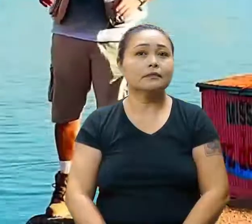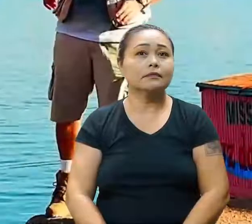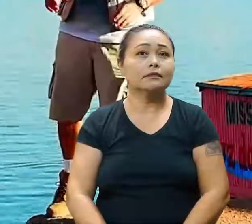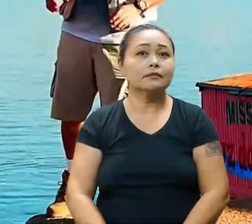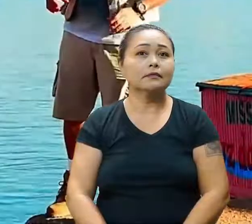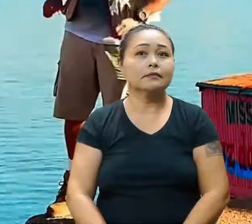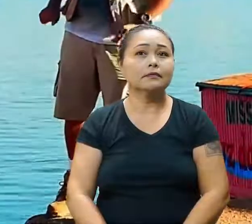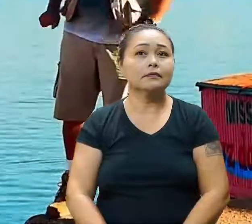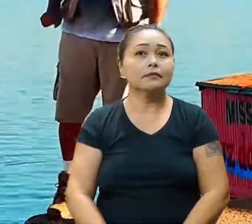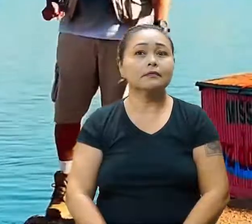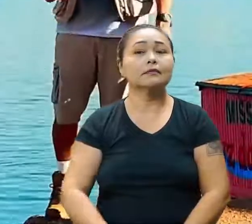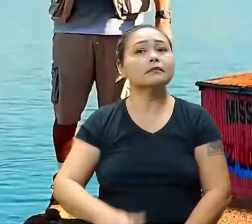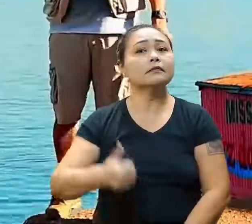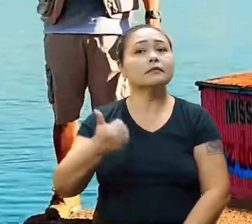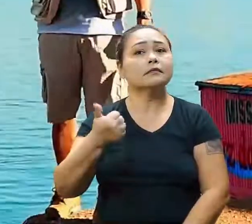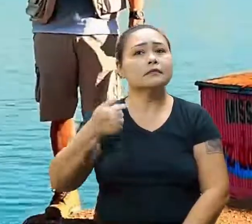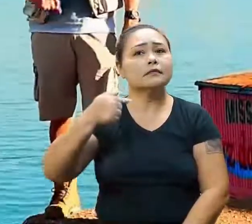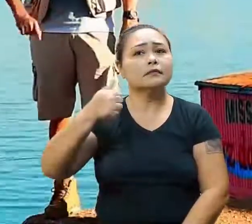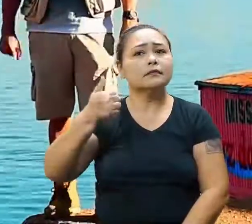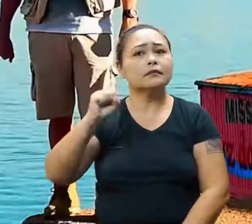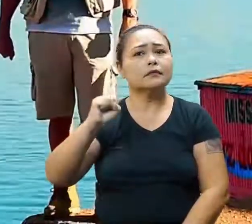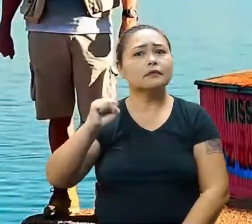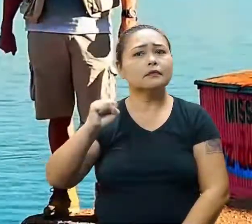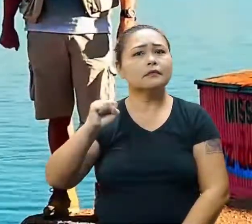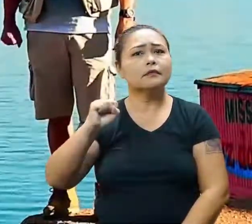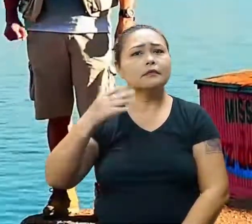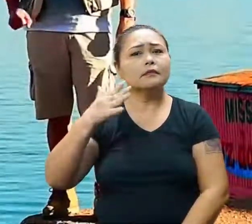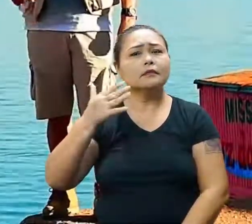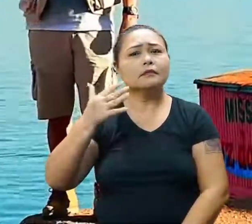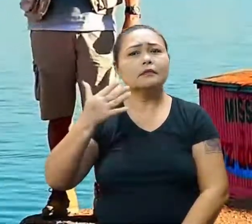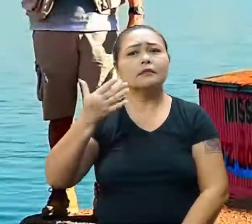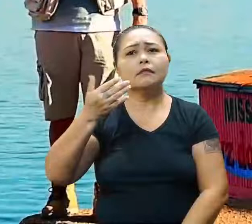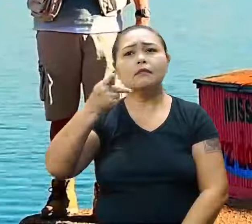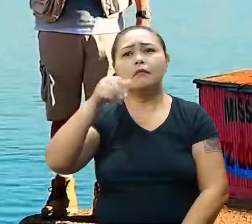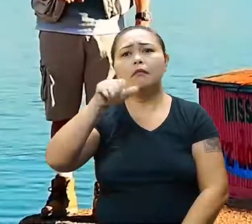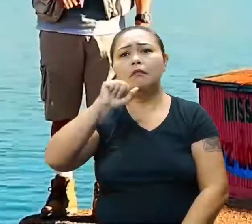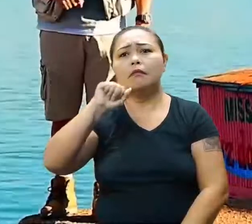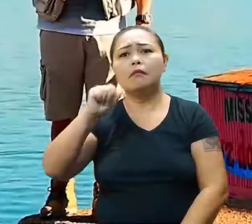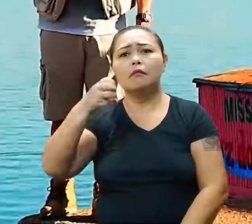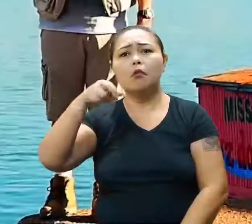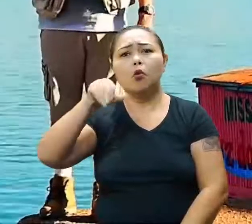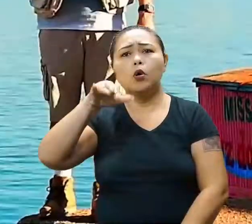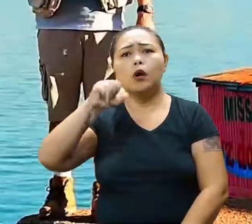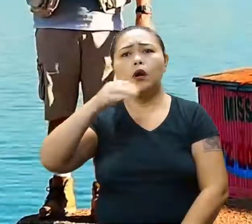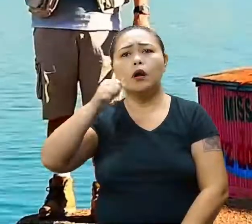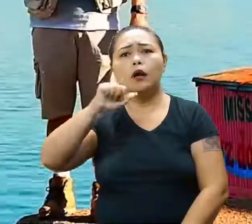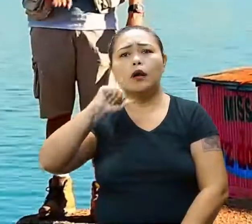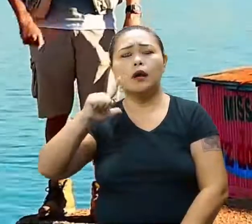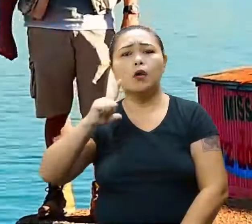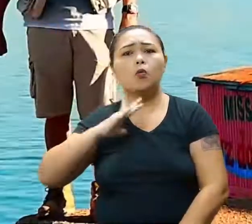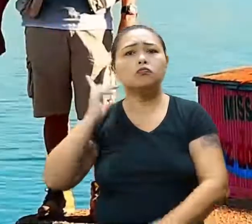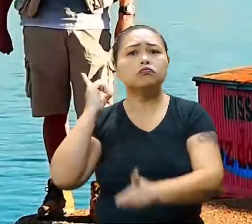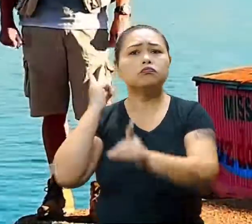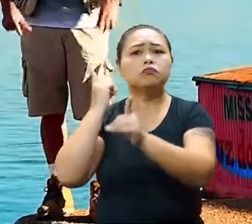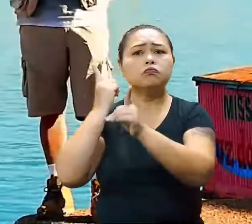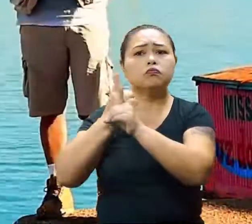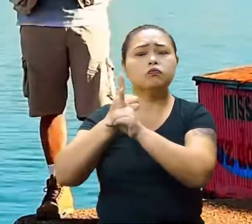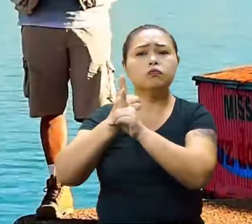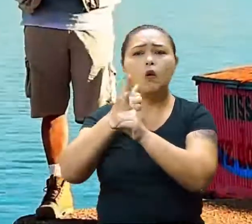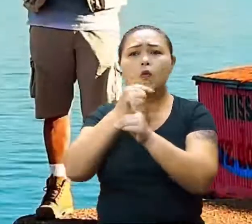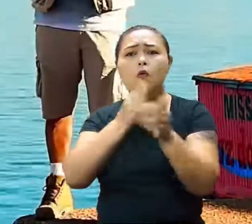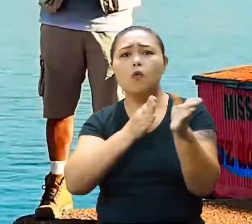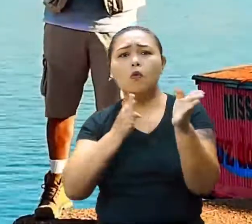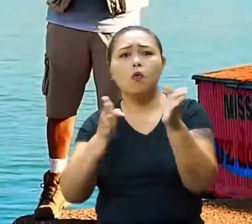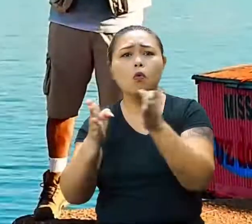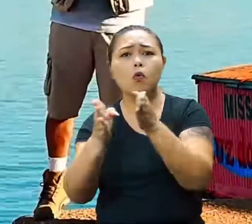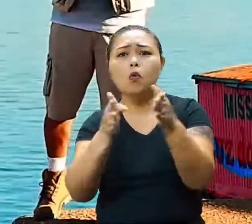Em 1718, Pascoal Moreira Cabral encontrou o ouro no rio Coxipó-Mirim. E